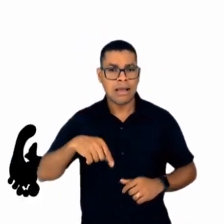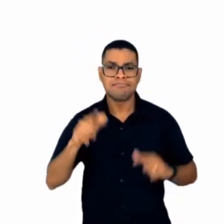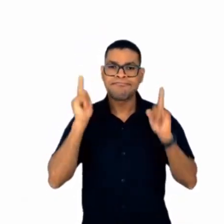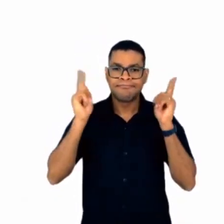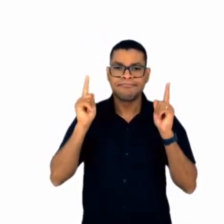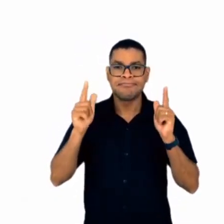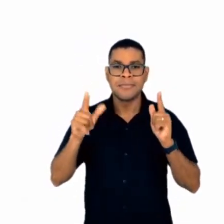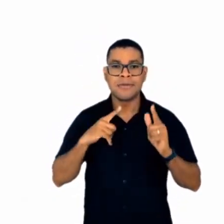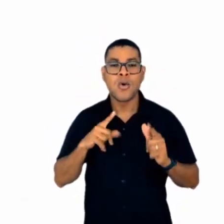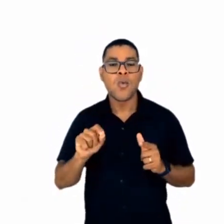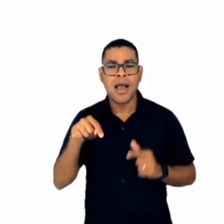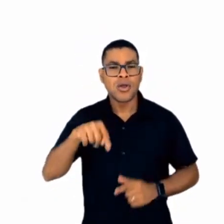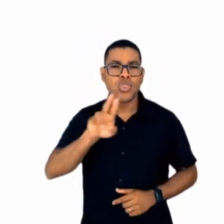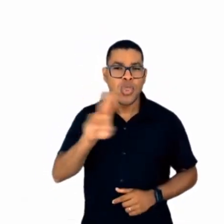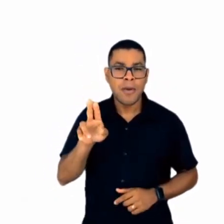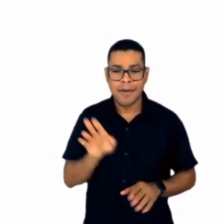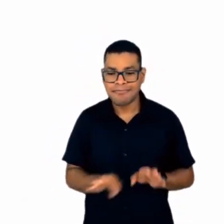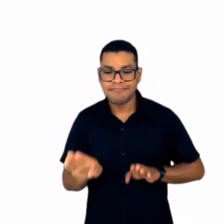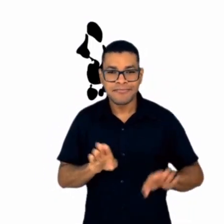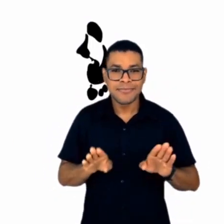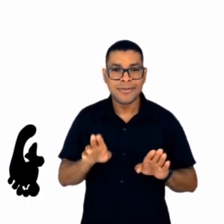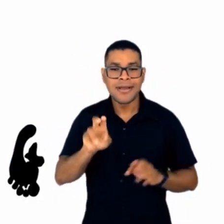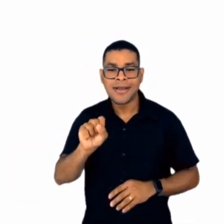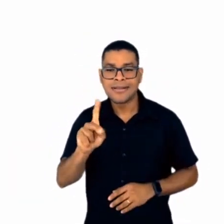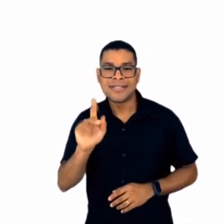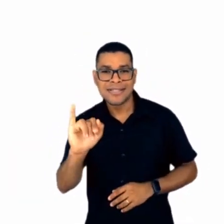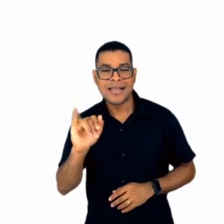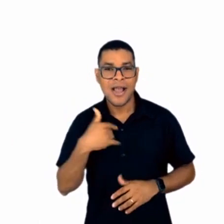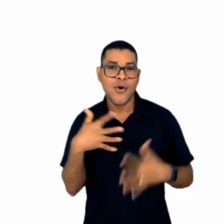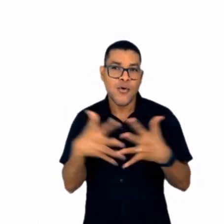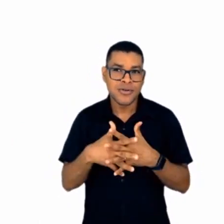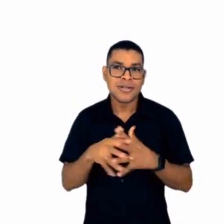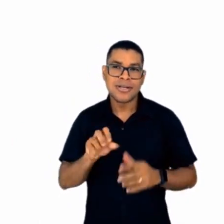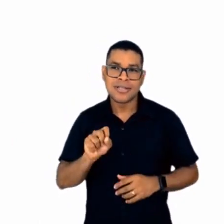divertido. É, patinação. Eles chamam aqui a patinação de esqui. Então eu me confundi. Esqui, é.